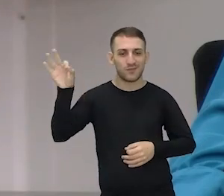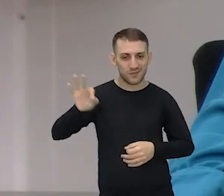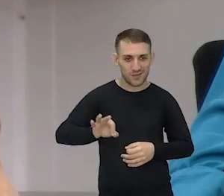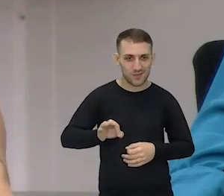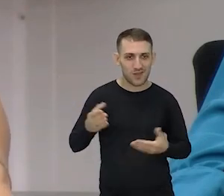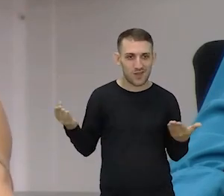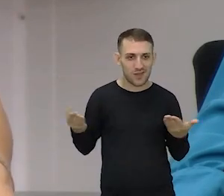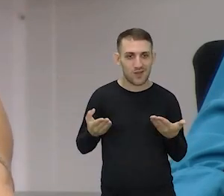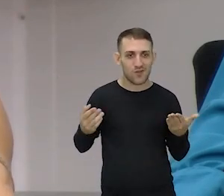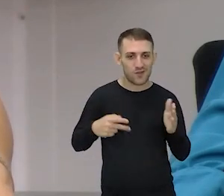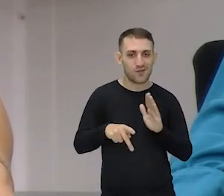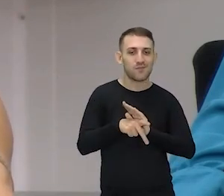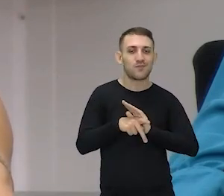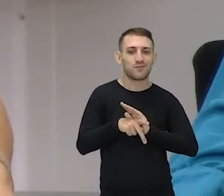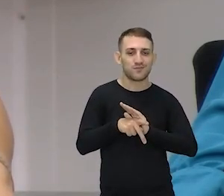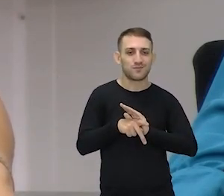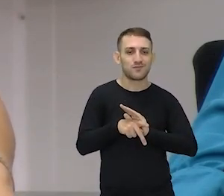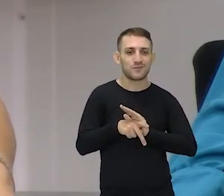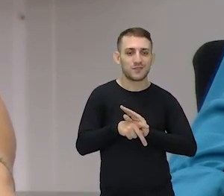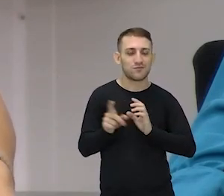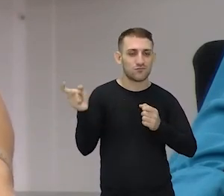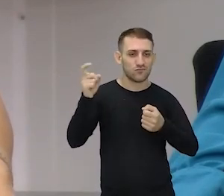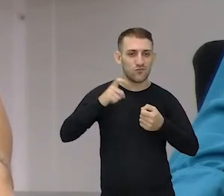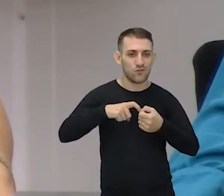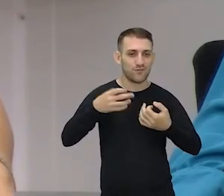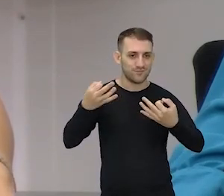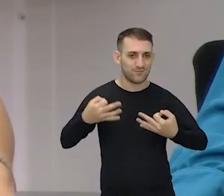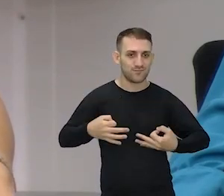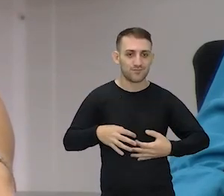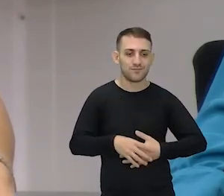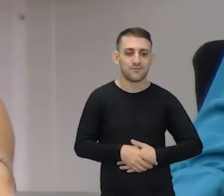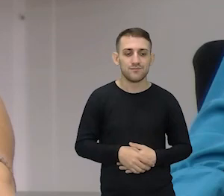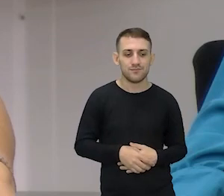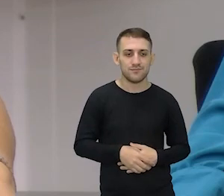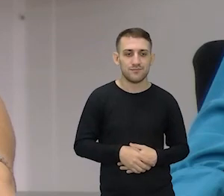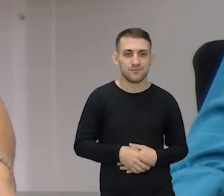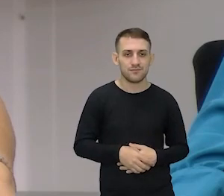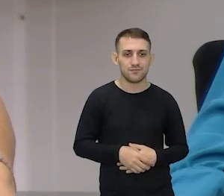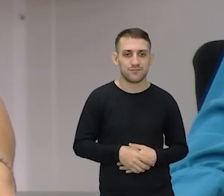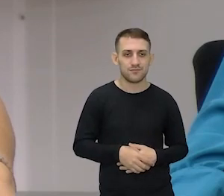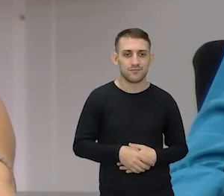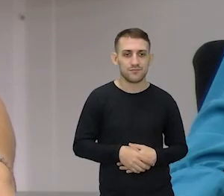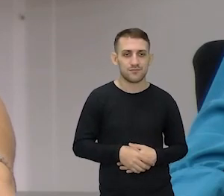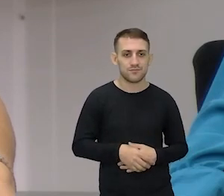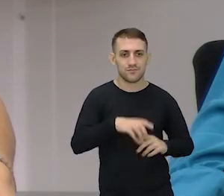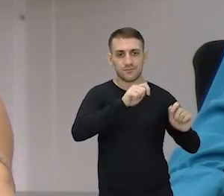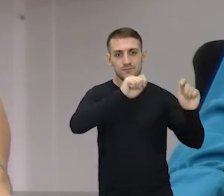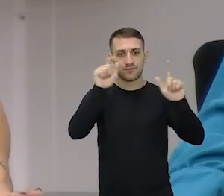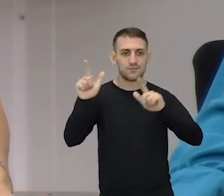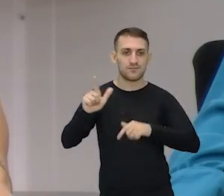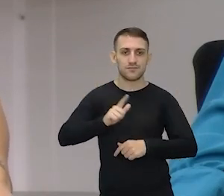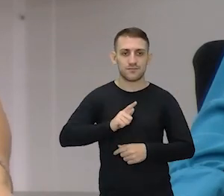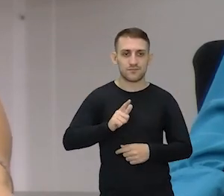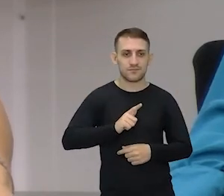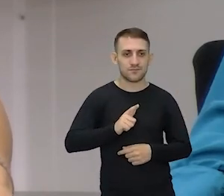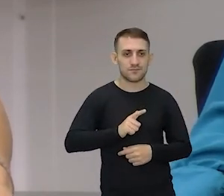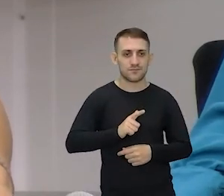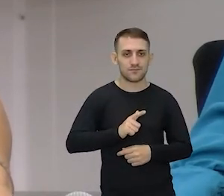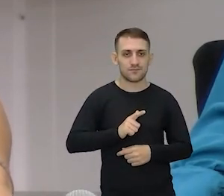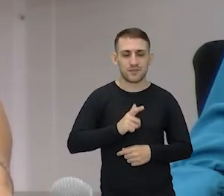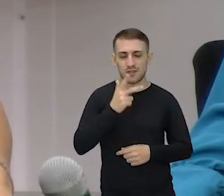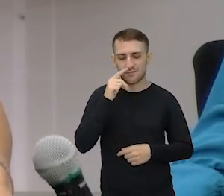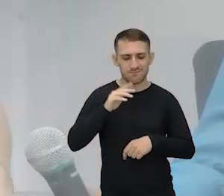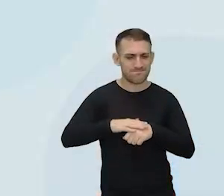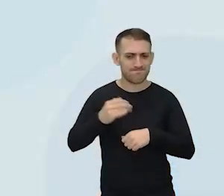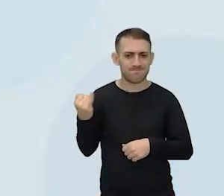agora na diagnóstica de retorno, né? Passa, vê se tem outro. Não, essa é a mais